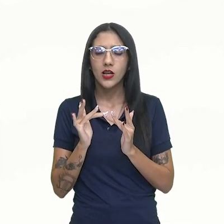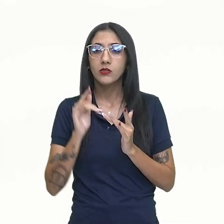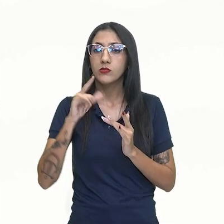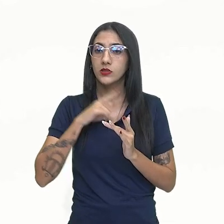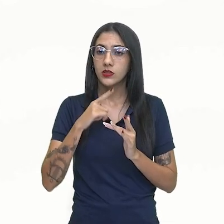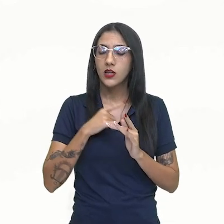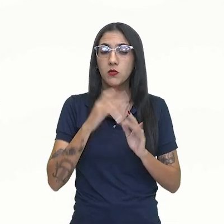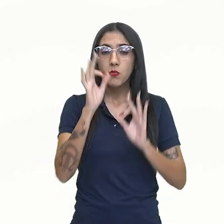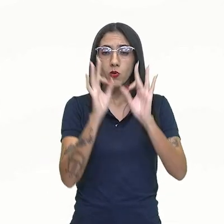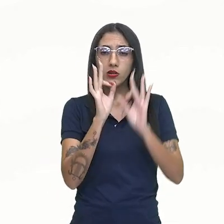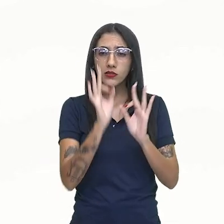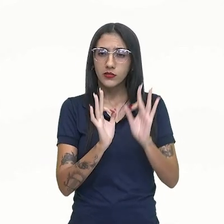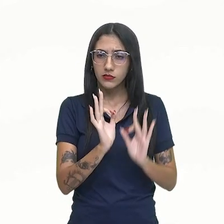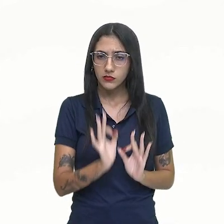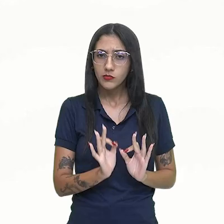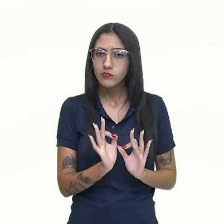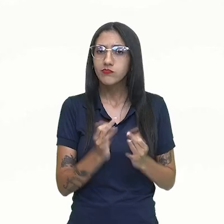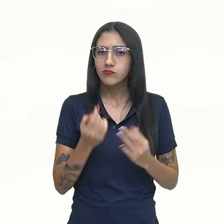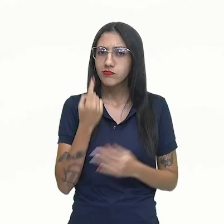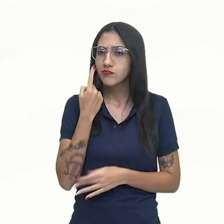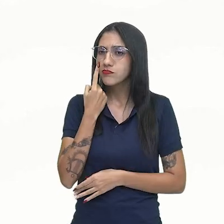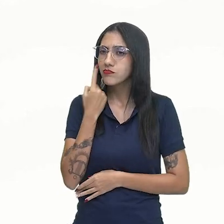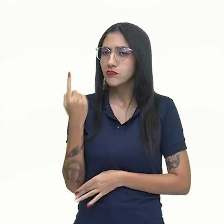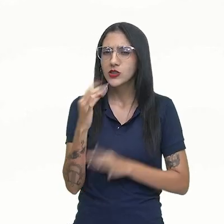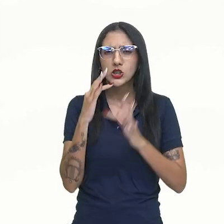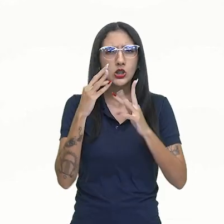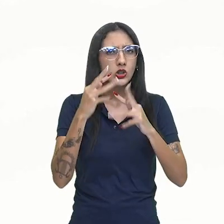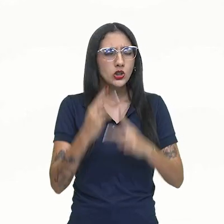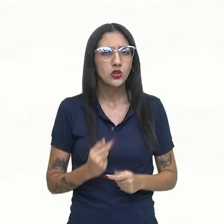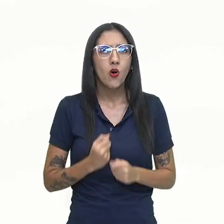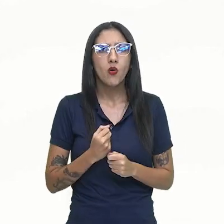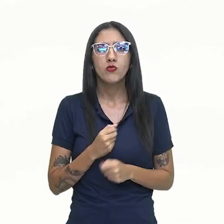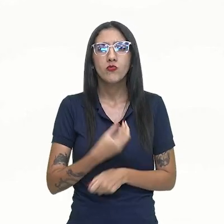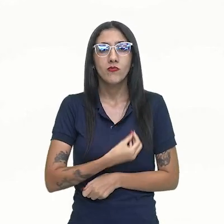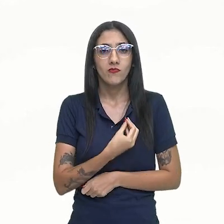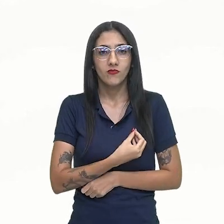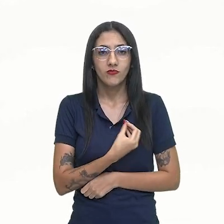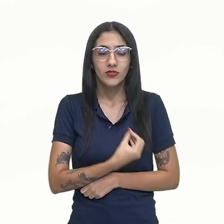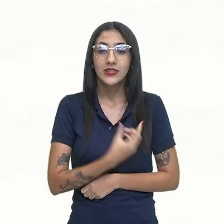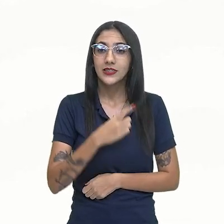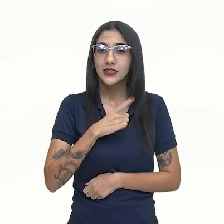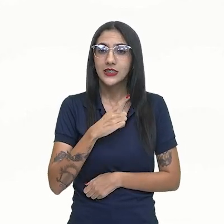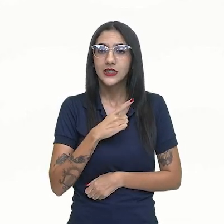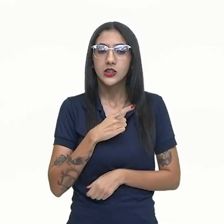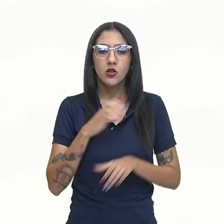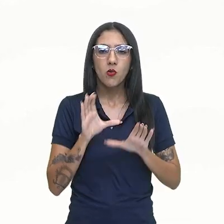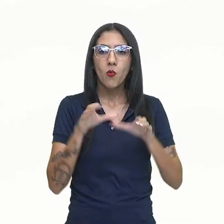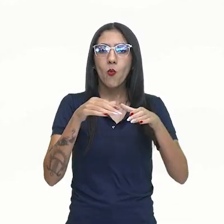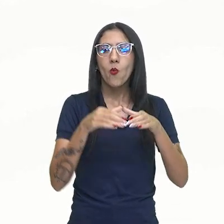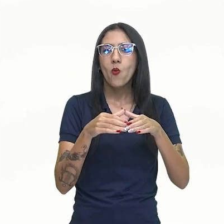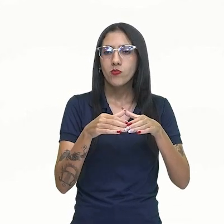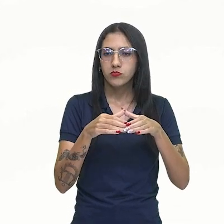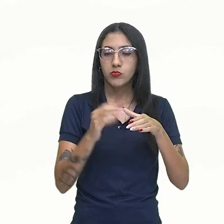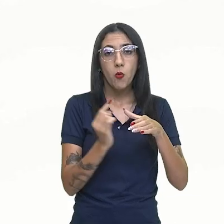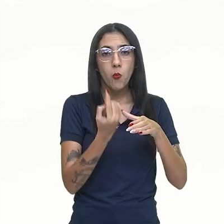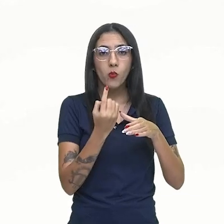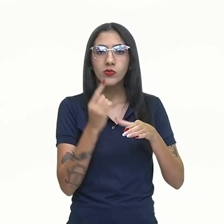ecologia, como nós vamos ver. Todos os seres vivos, eles estão agrupados em um desses